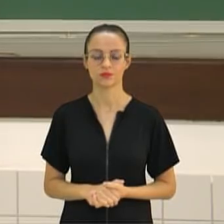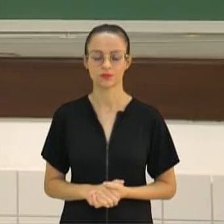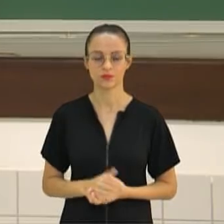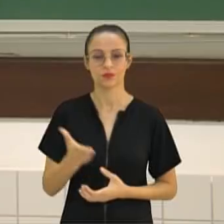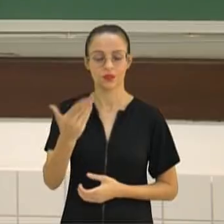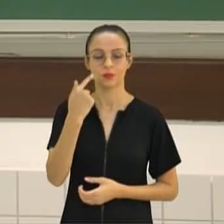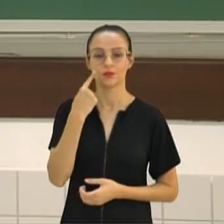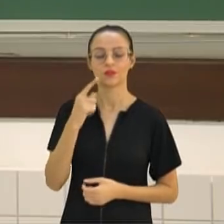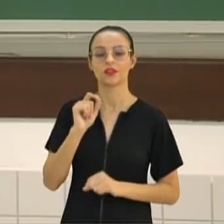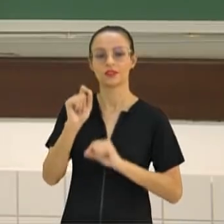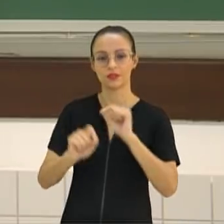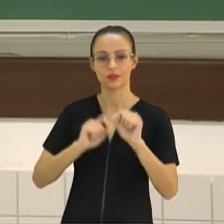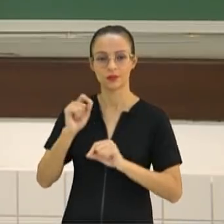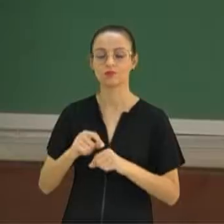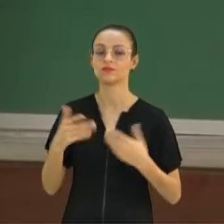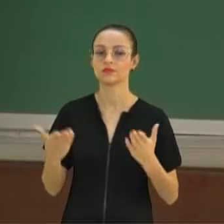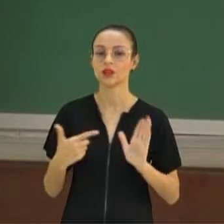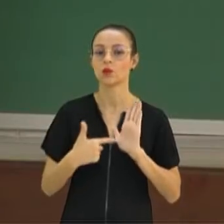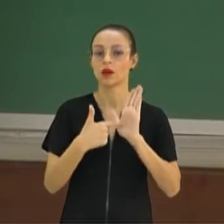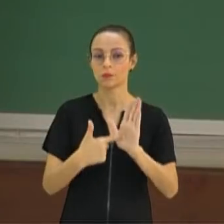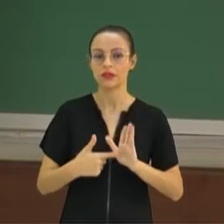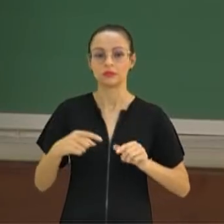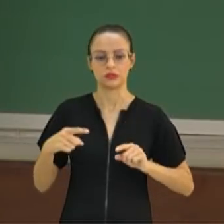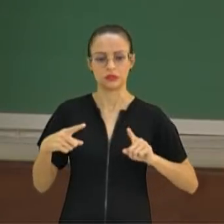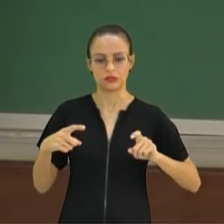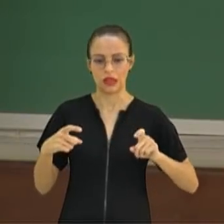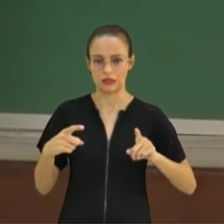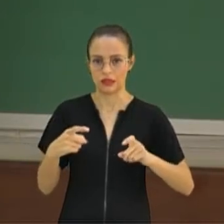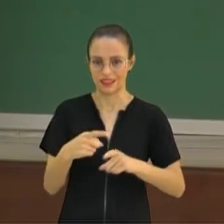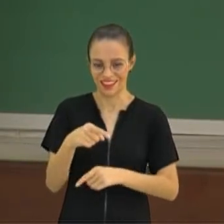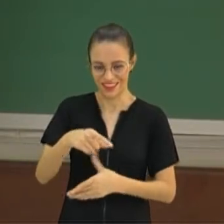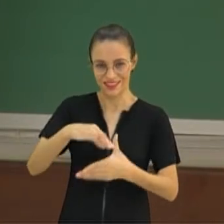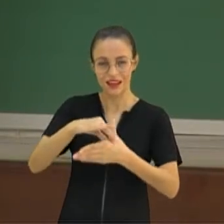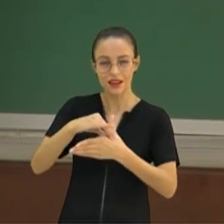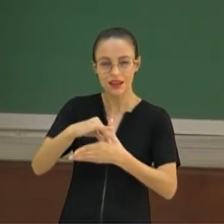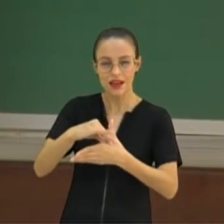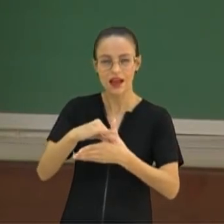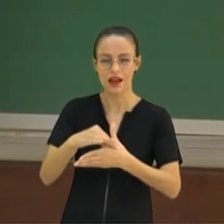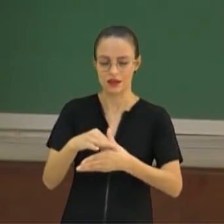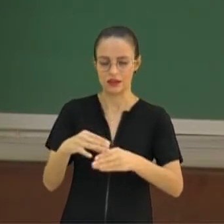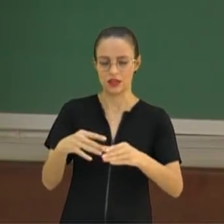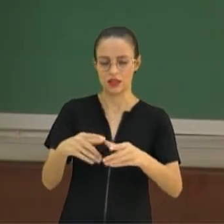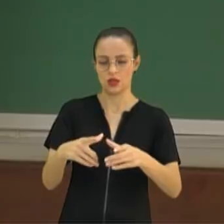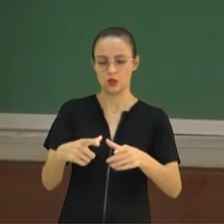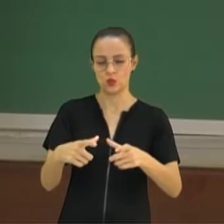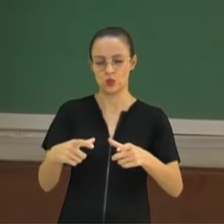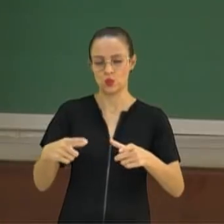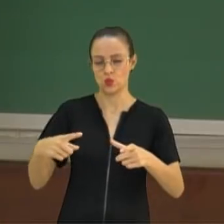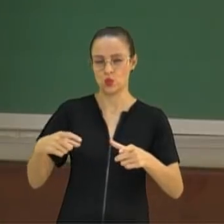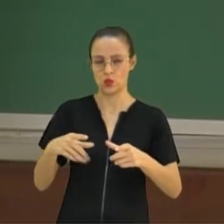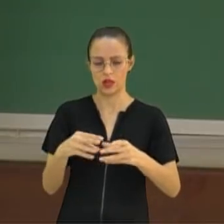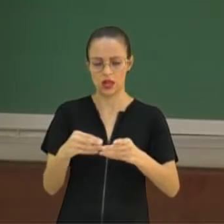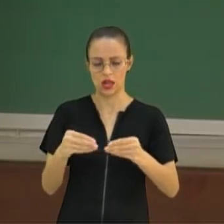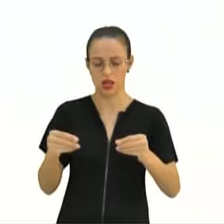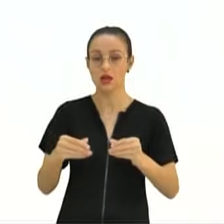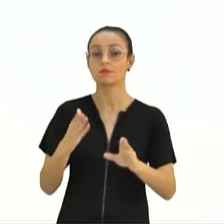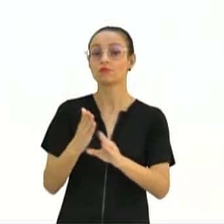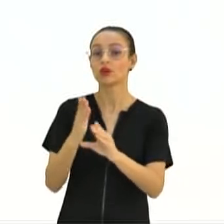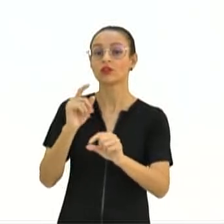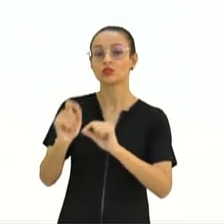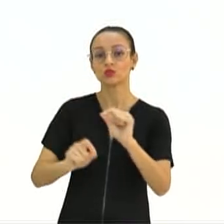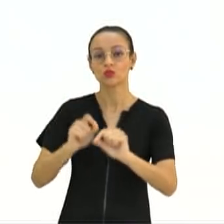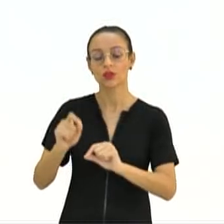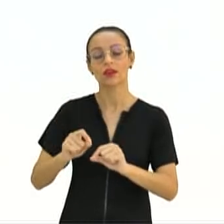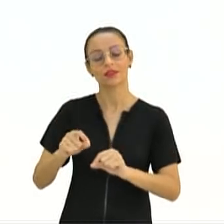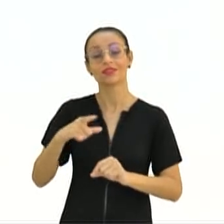Vamos ver então lá, pessoal. Então, o aparecimento de larvas, né, dessa carne que já estava em putrefação se deve à